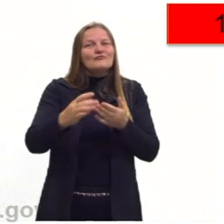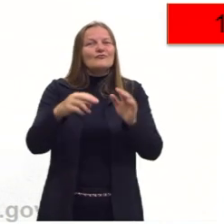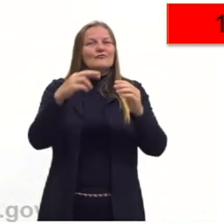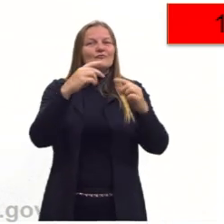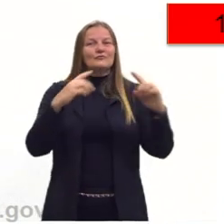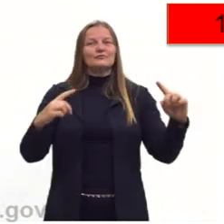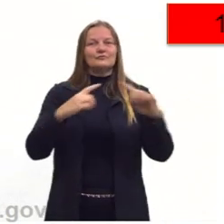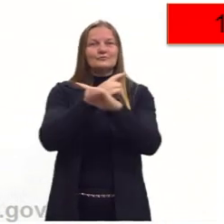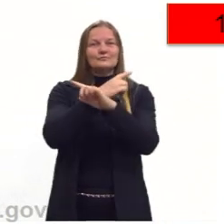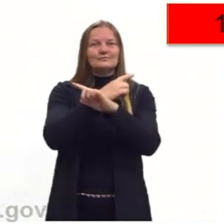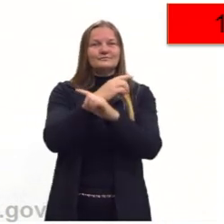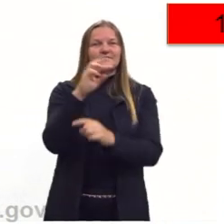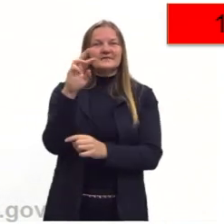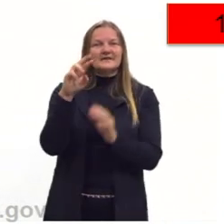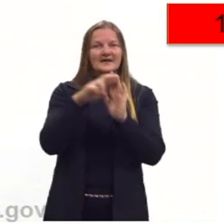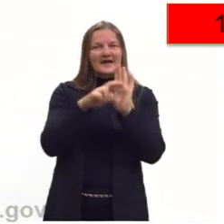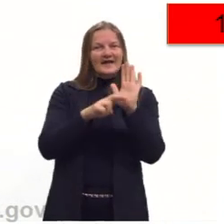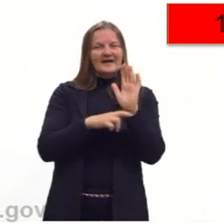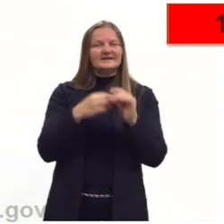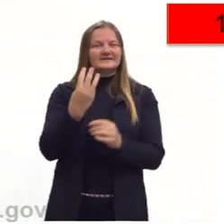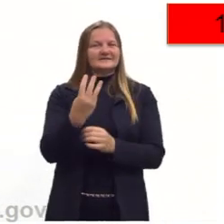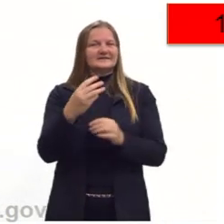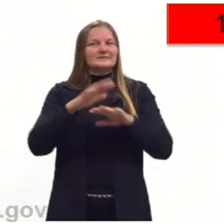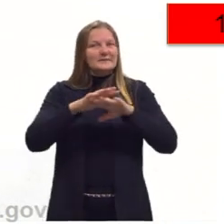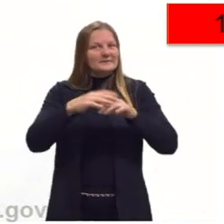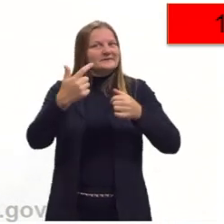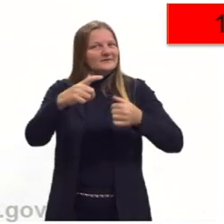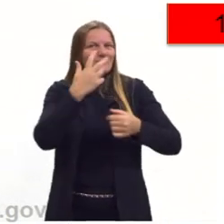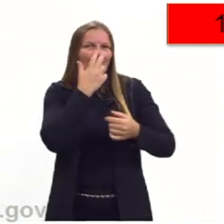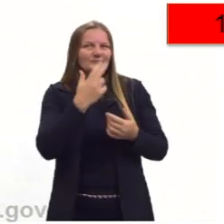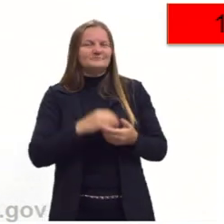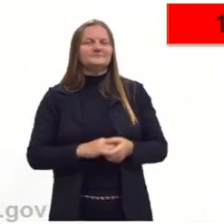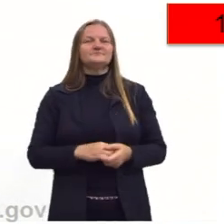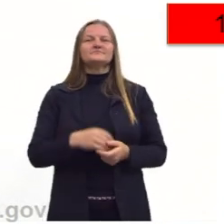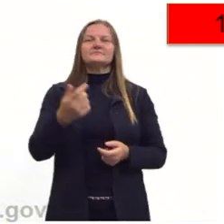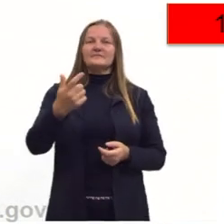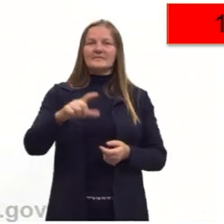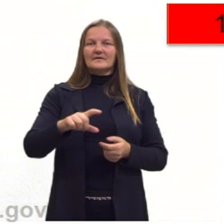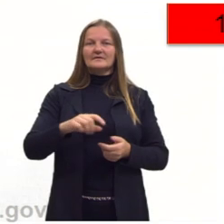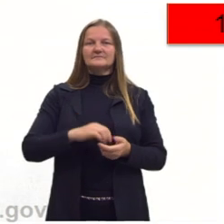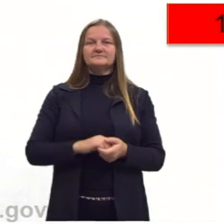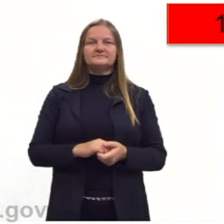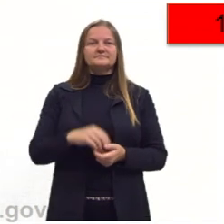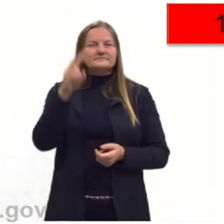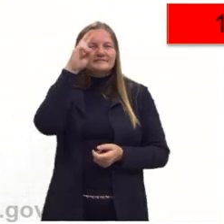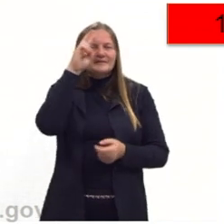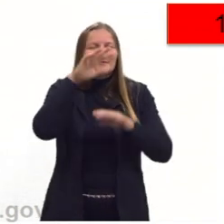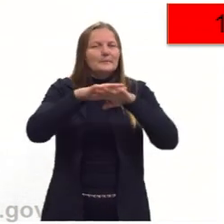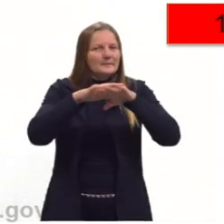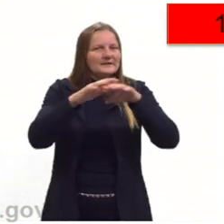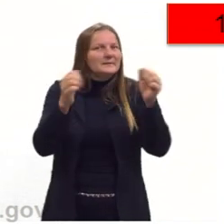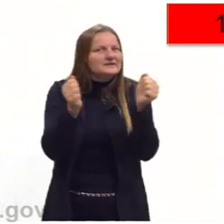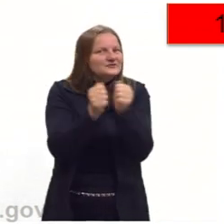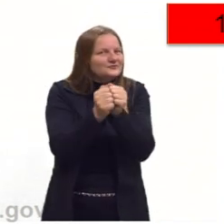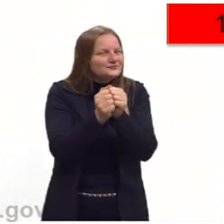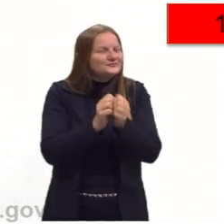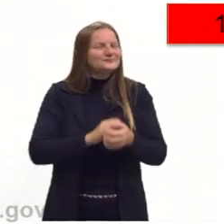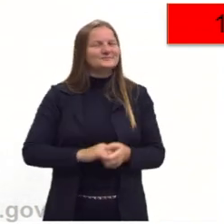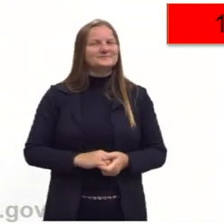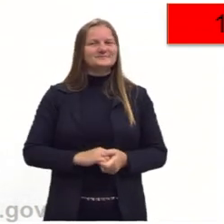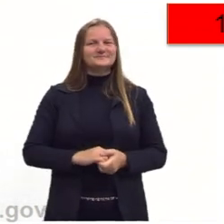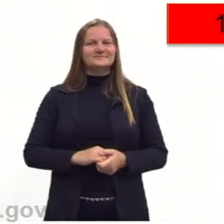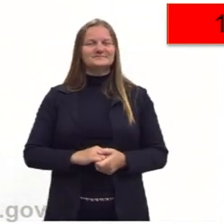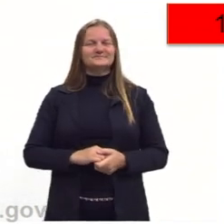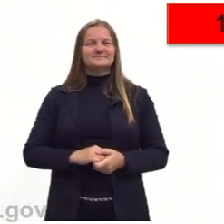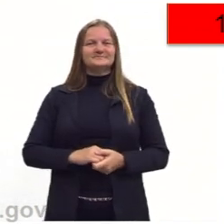regra de três Se o professor de matemática que tem que me ajudar de novo Tá novamente tem que dar uma lembradinha aí da da regra de